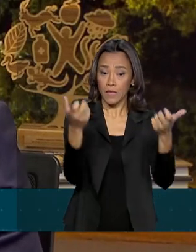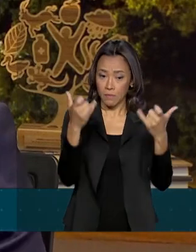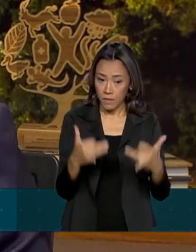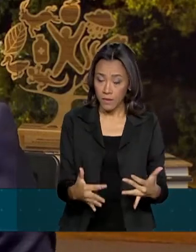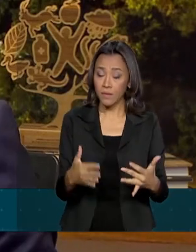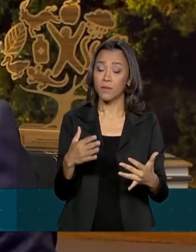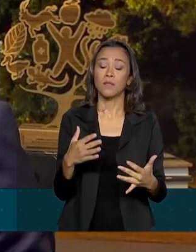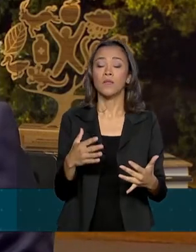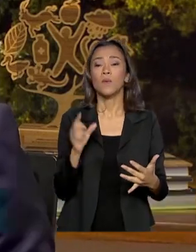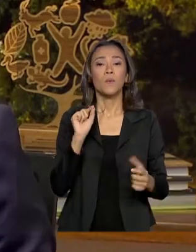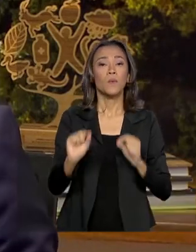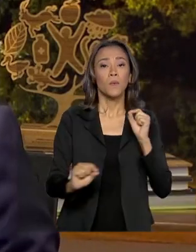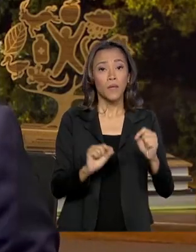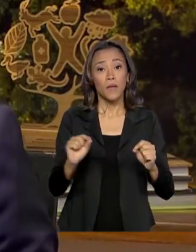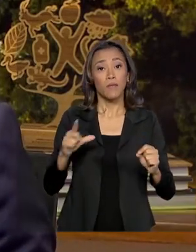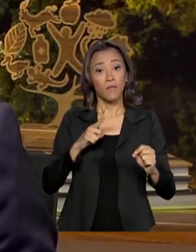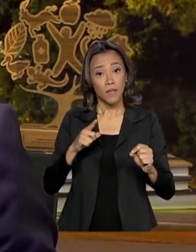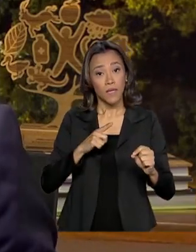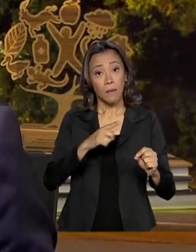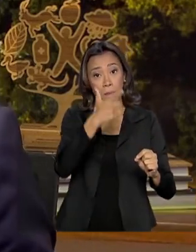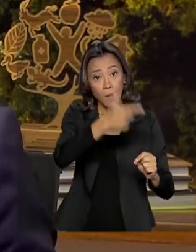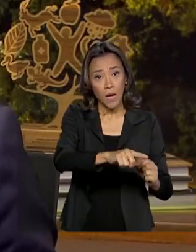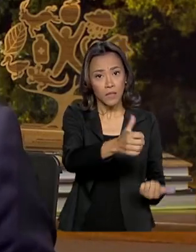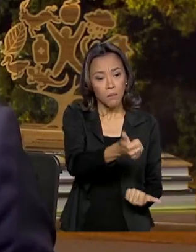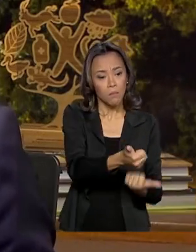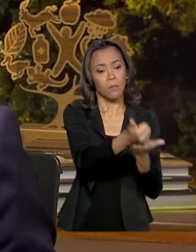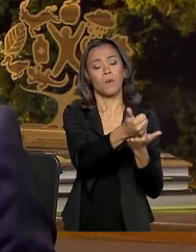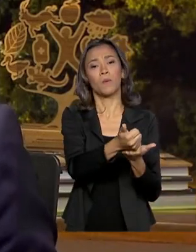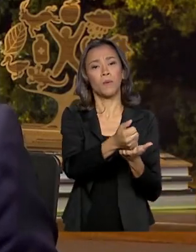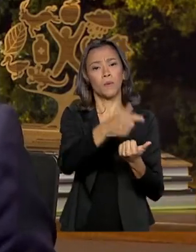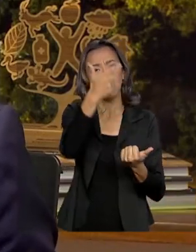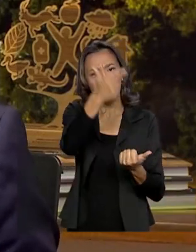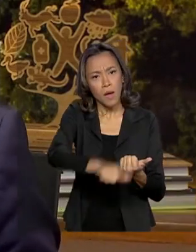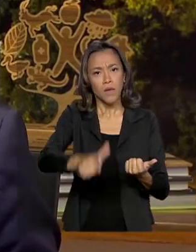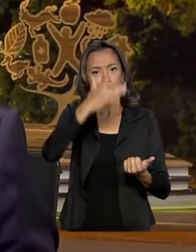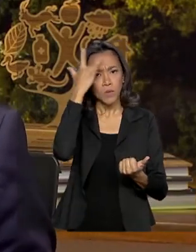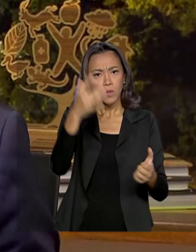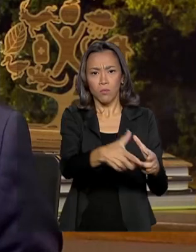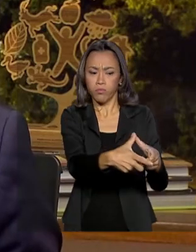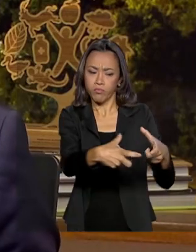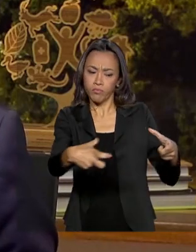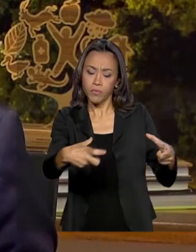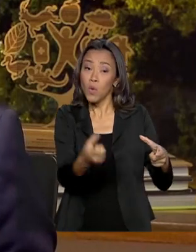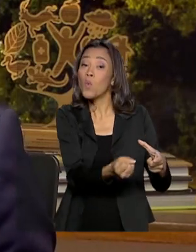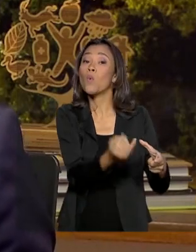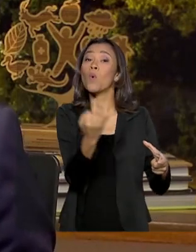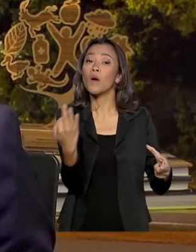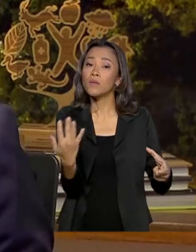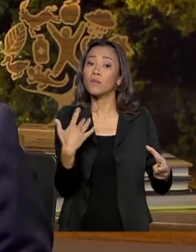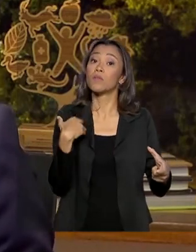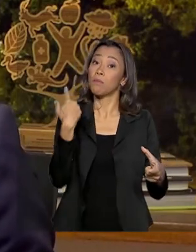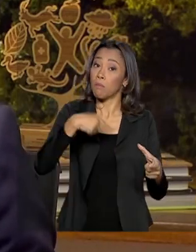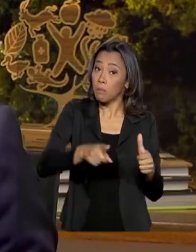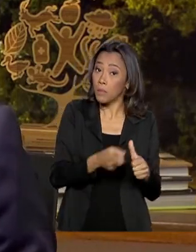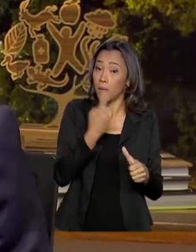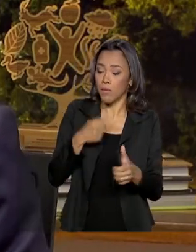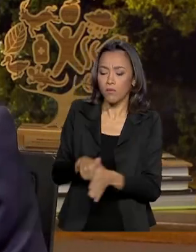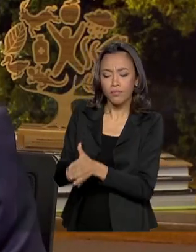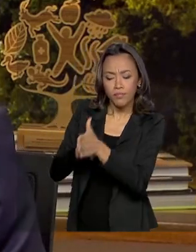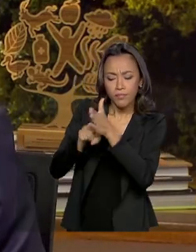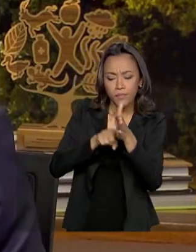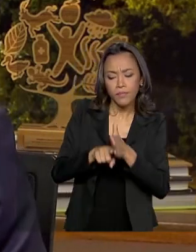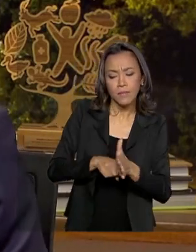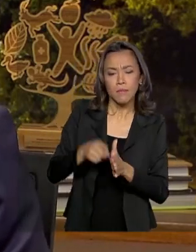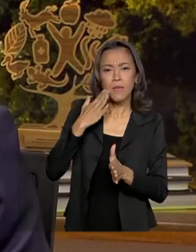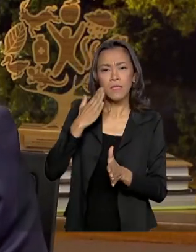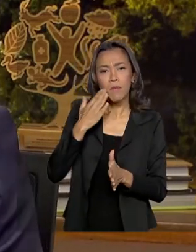já está lá, somando forças e aumentando substancialmente o efetivo. Quantos virão? É o estudo que vai determinar. Qual é que a necessidade, qual